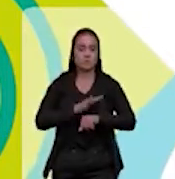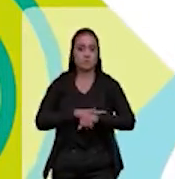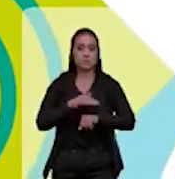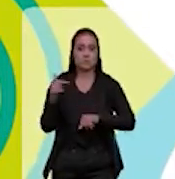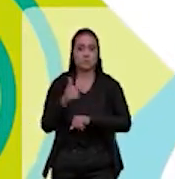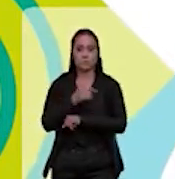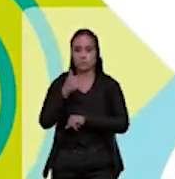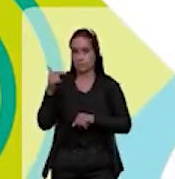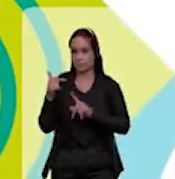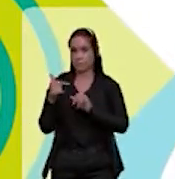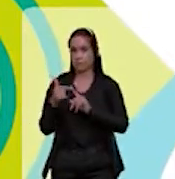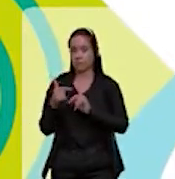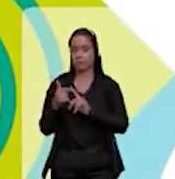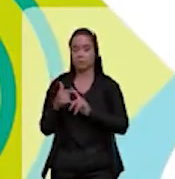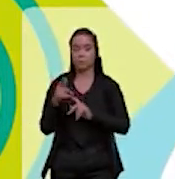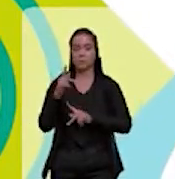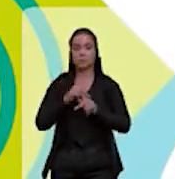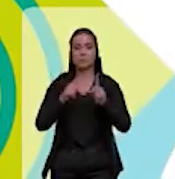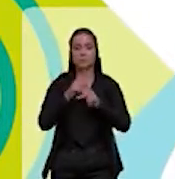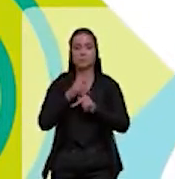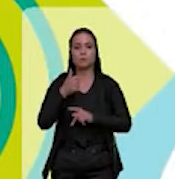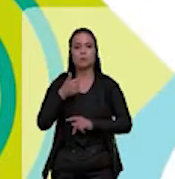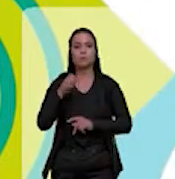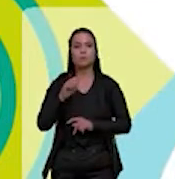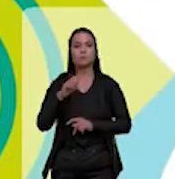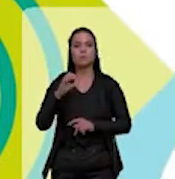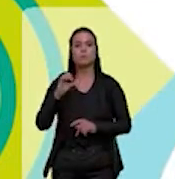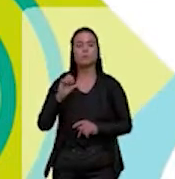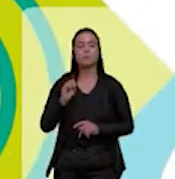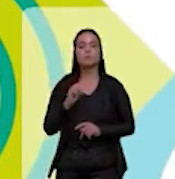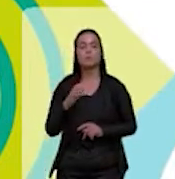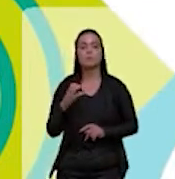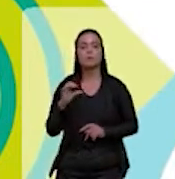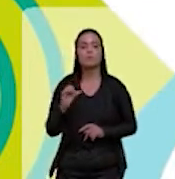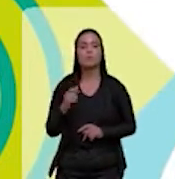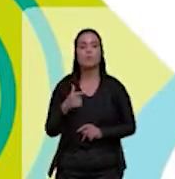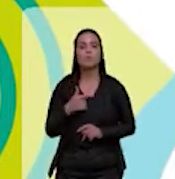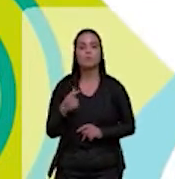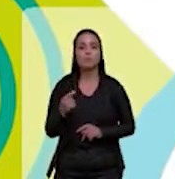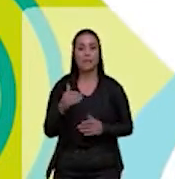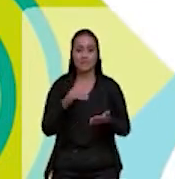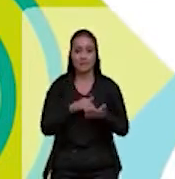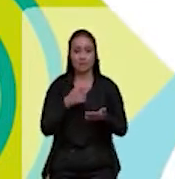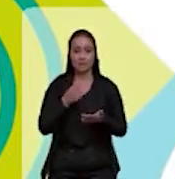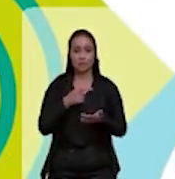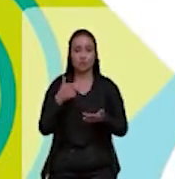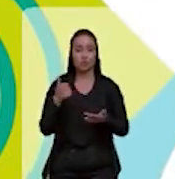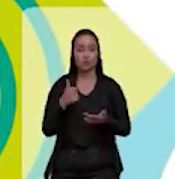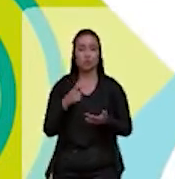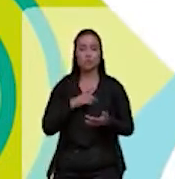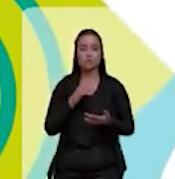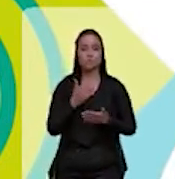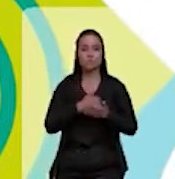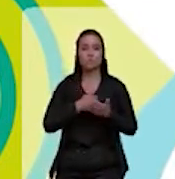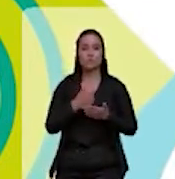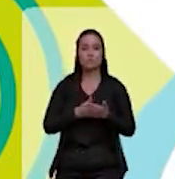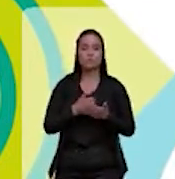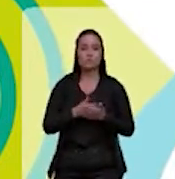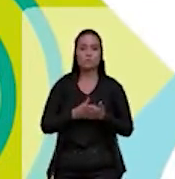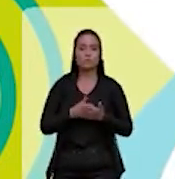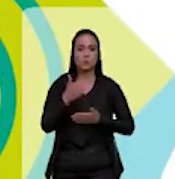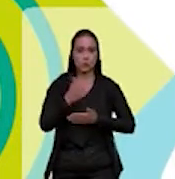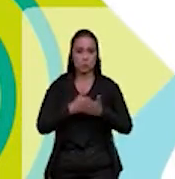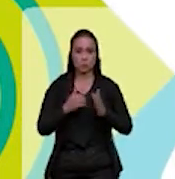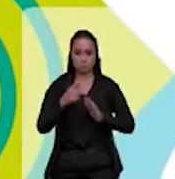de vigência do prêmio seja de 1989 a 2021 quando se terminou a seleção a exclusão de autores